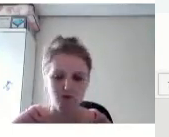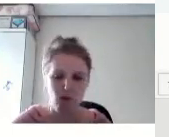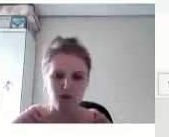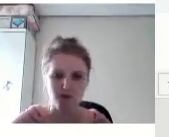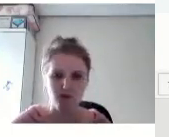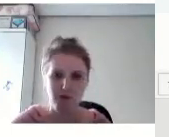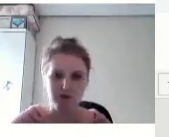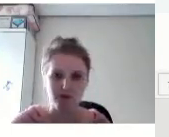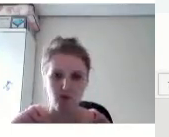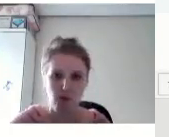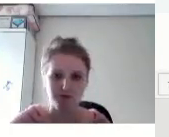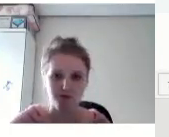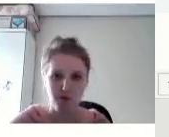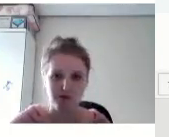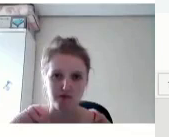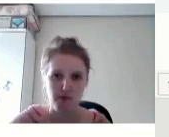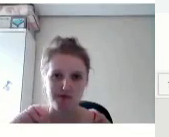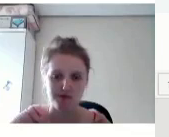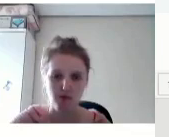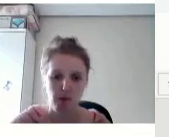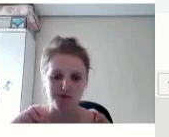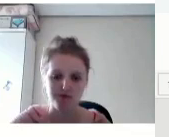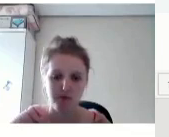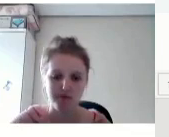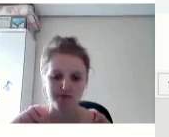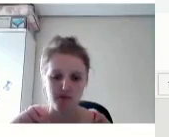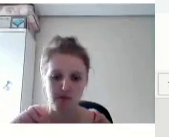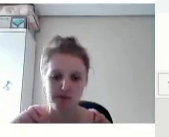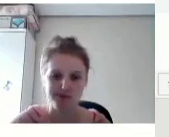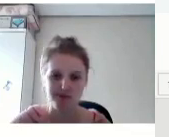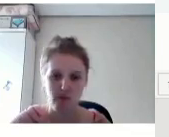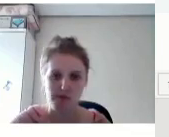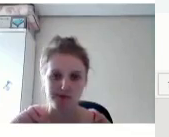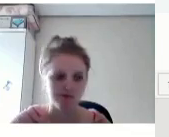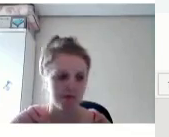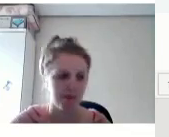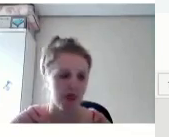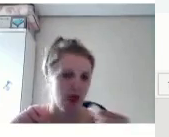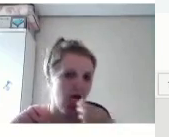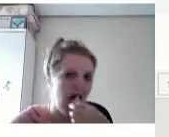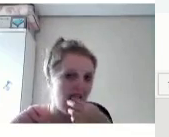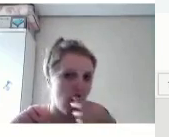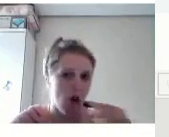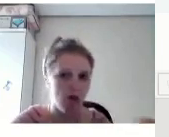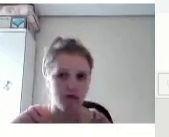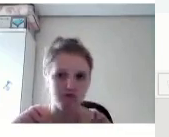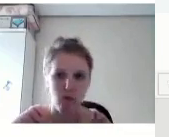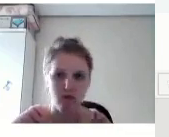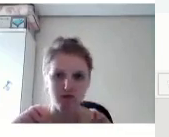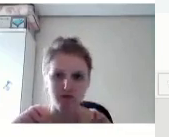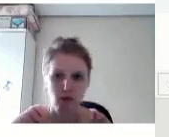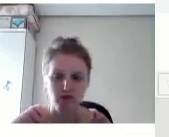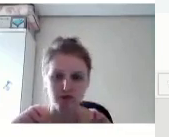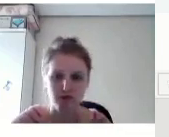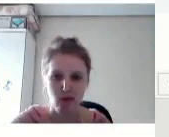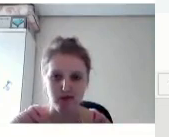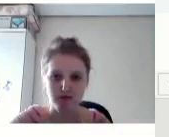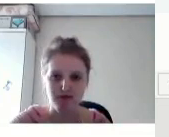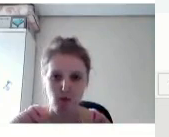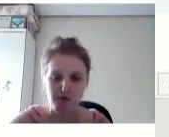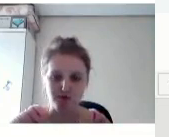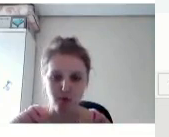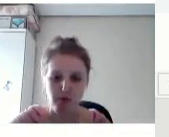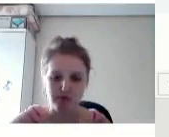funcional hamiltoniana em termos da densidade, com, né, com